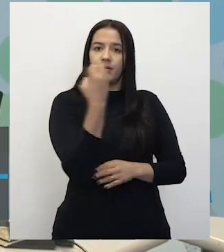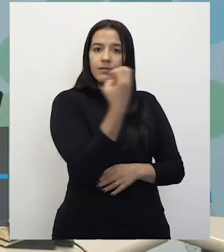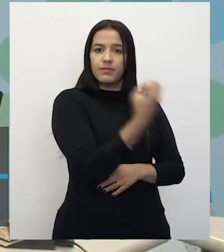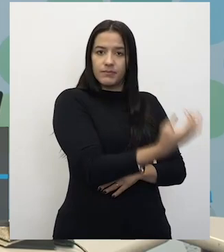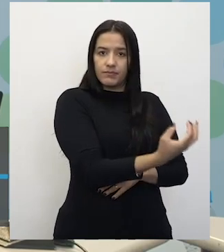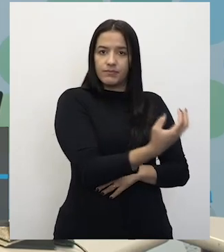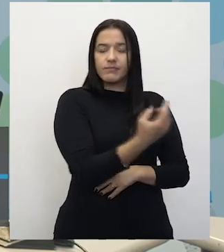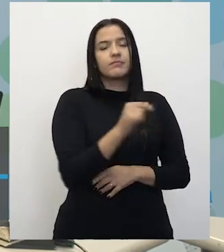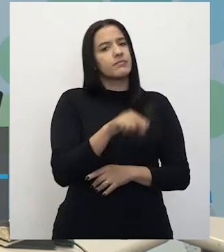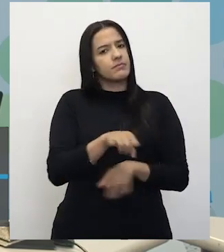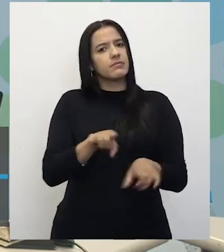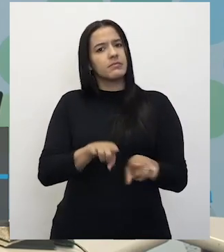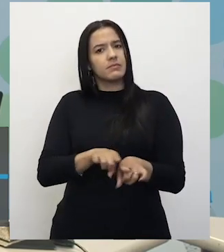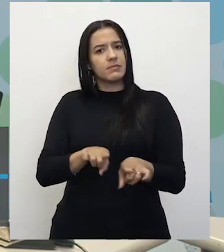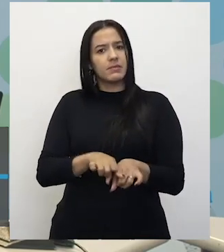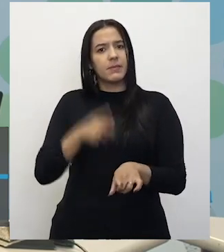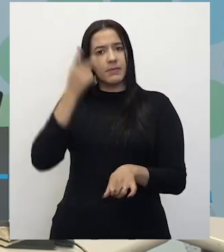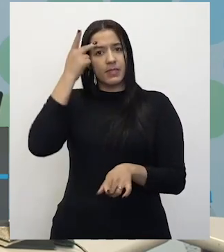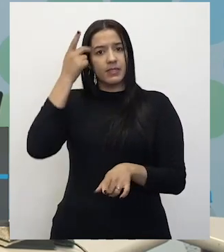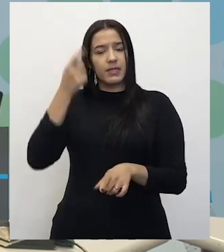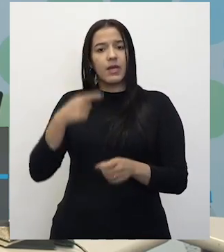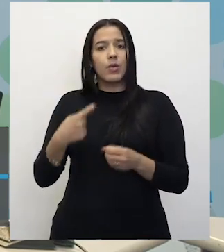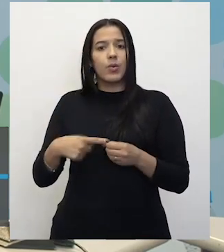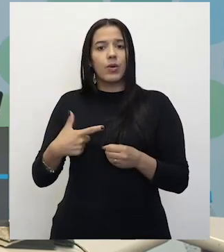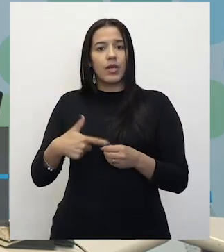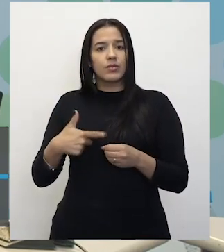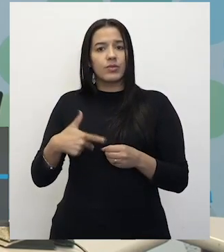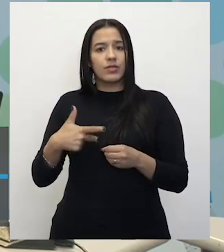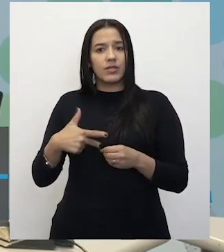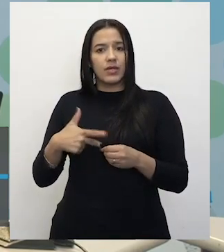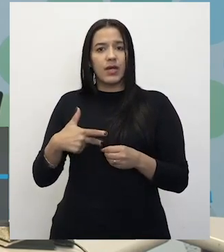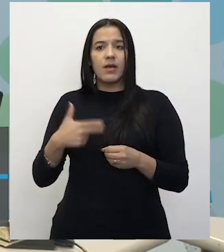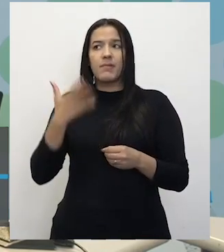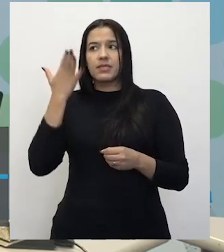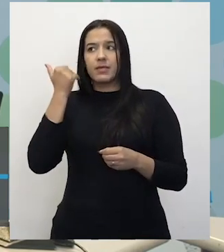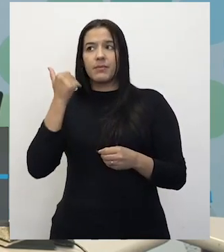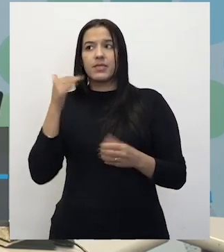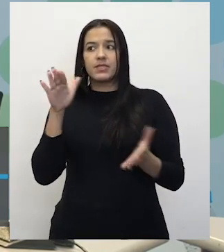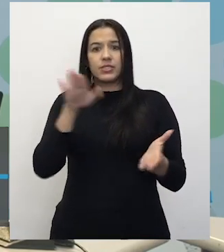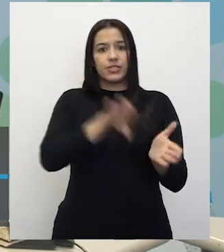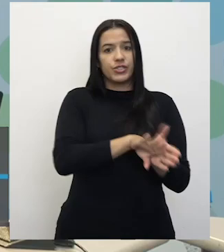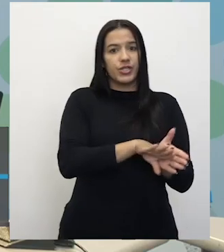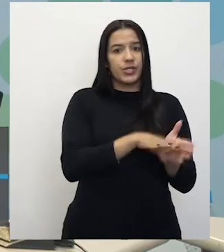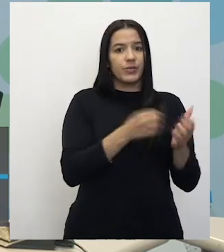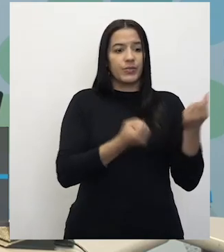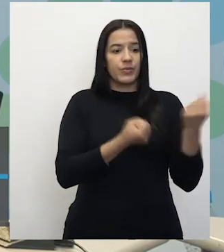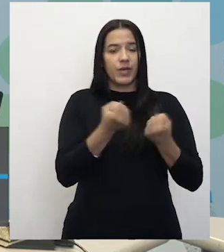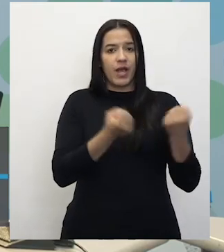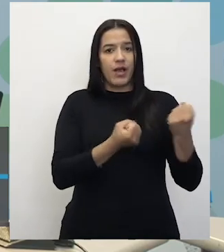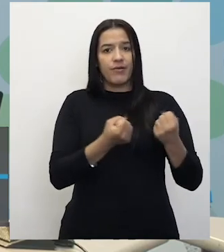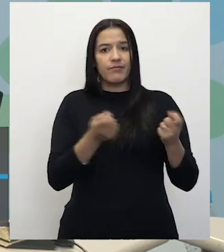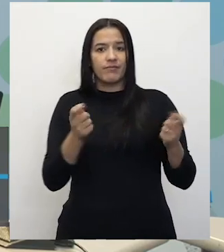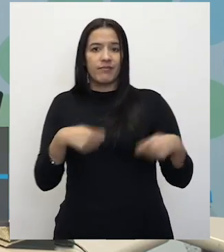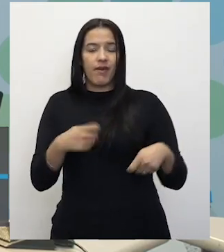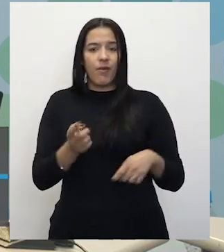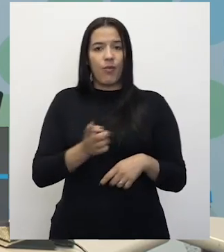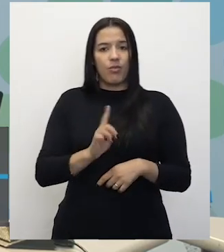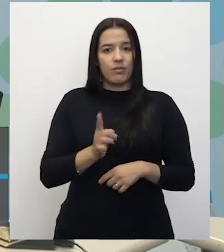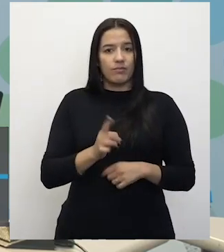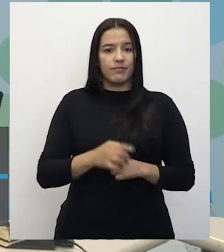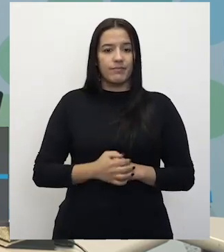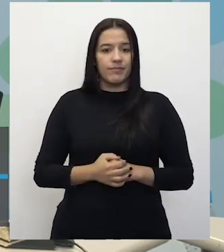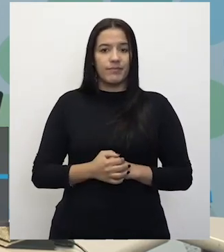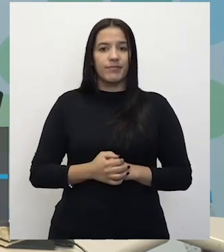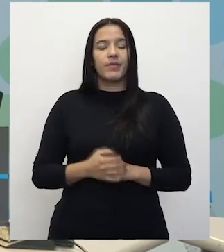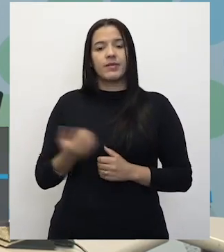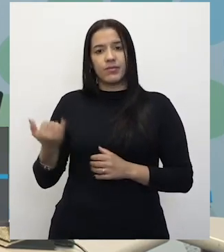vai fazer uma viagem, você tem a questão da gasolina. Como que você sabe se você tem gasolina ou não? Você tem um indicador lá no seu carro. Se você, por exemplo,